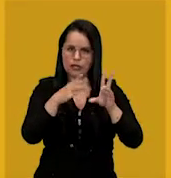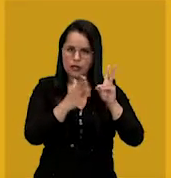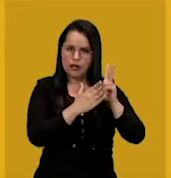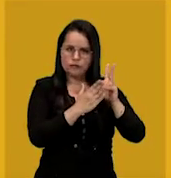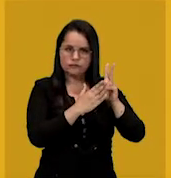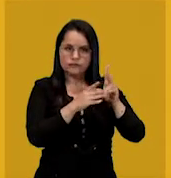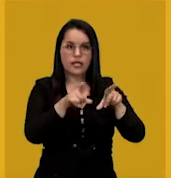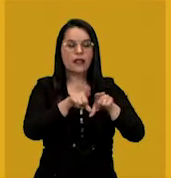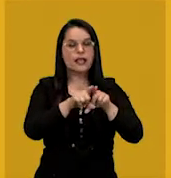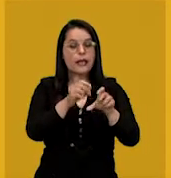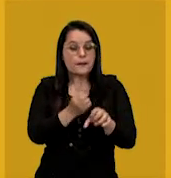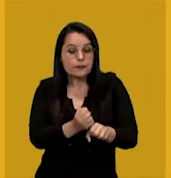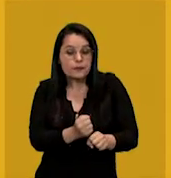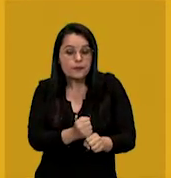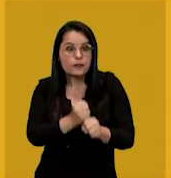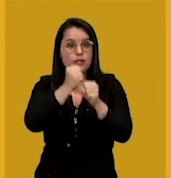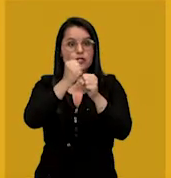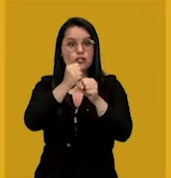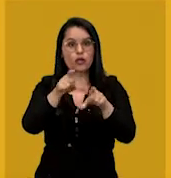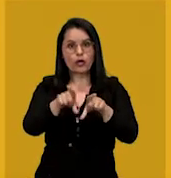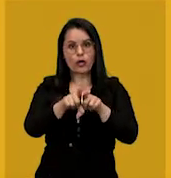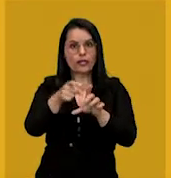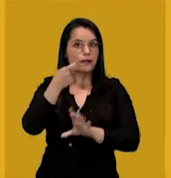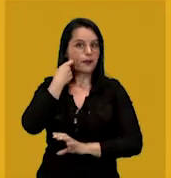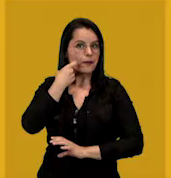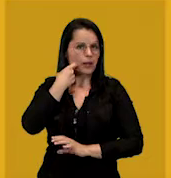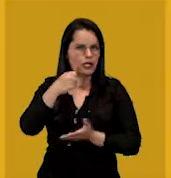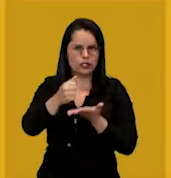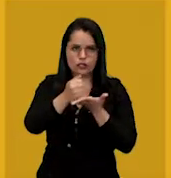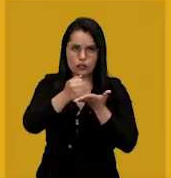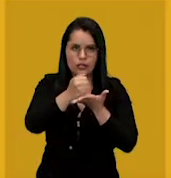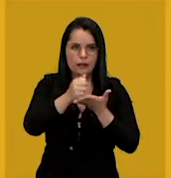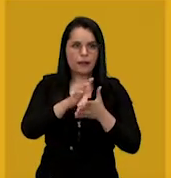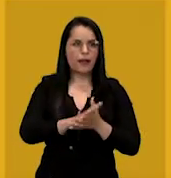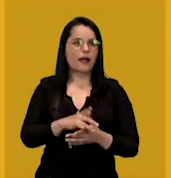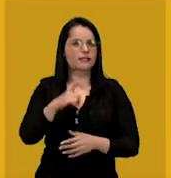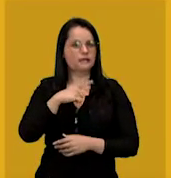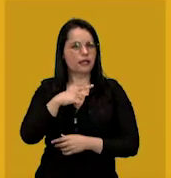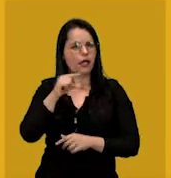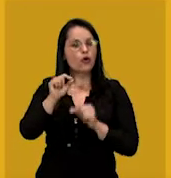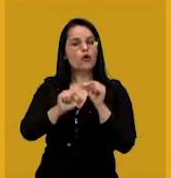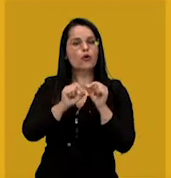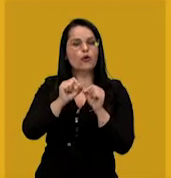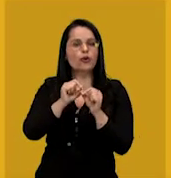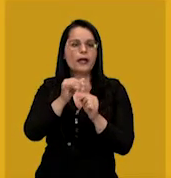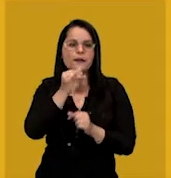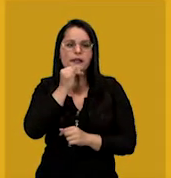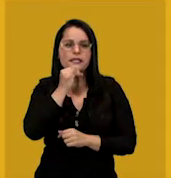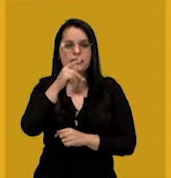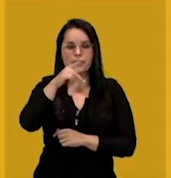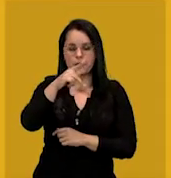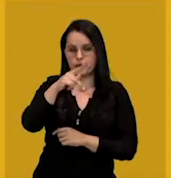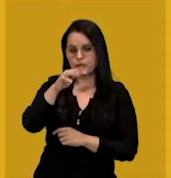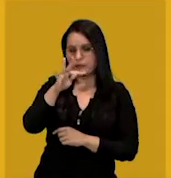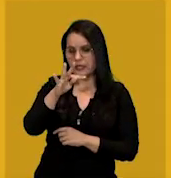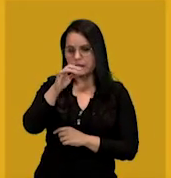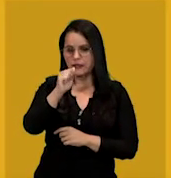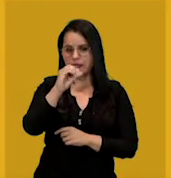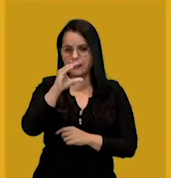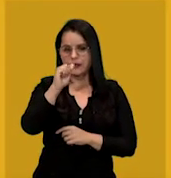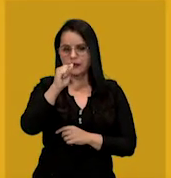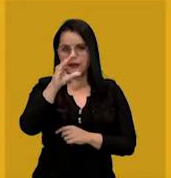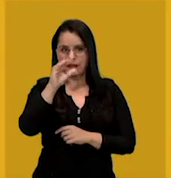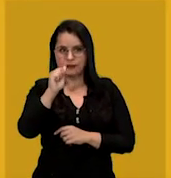Baseada em mandioca e em peixes também. Temos os pratos como o tacacá, pirarucu